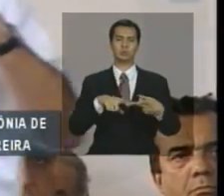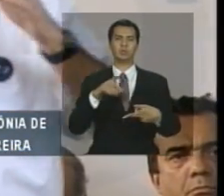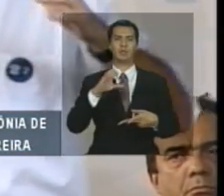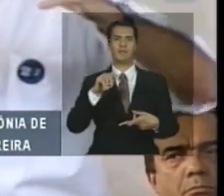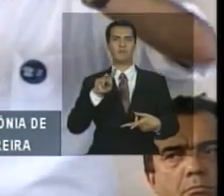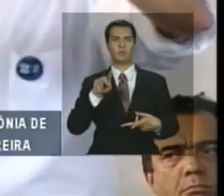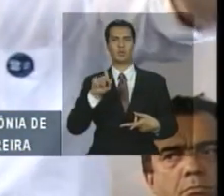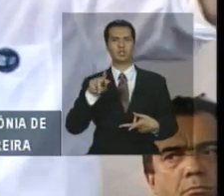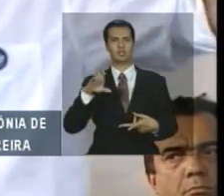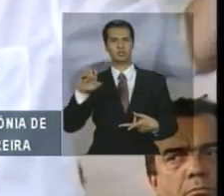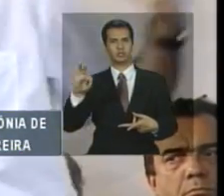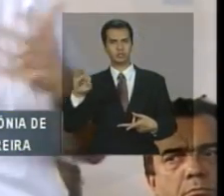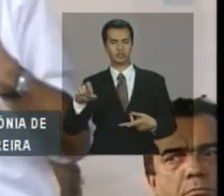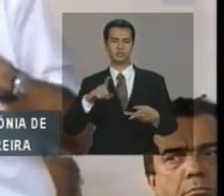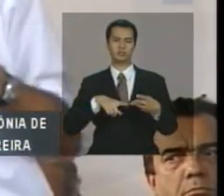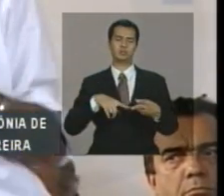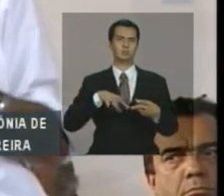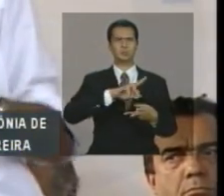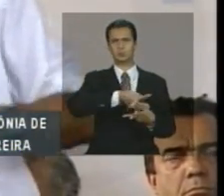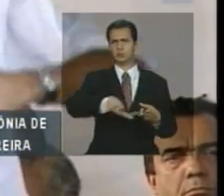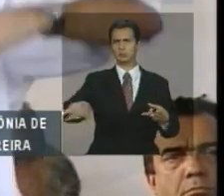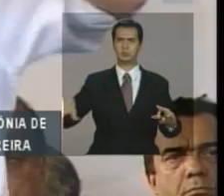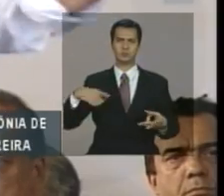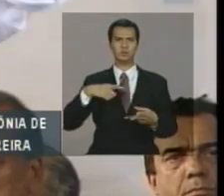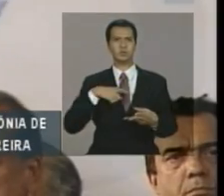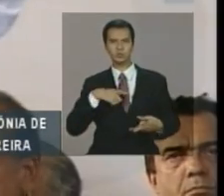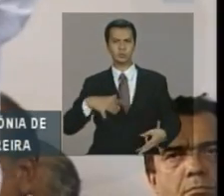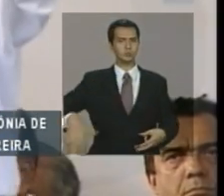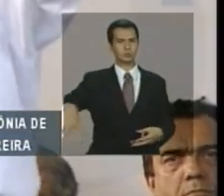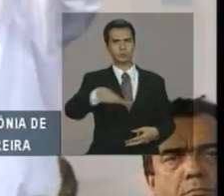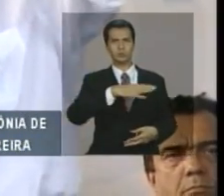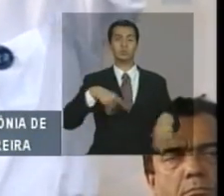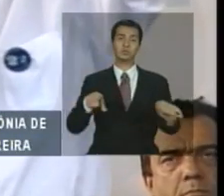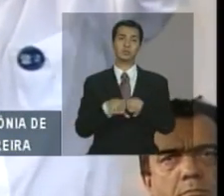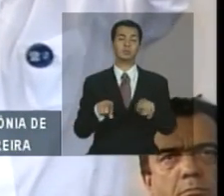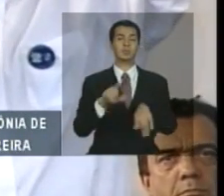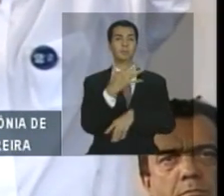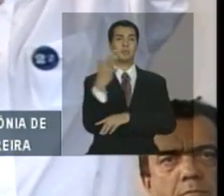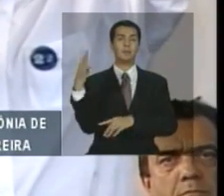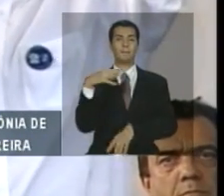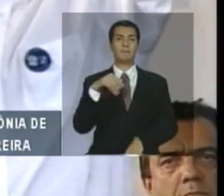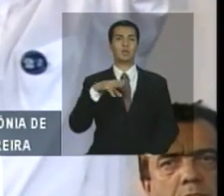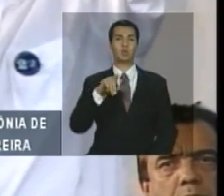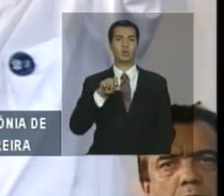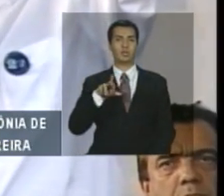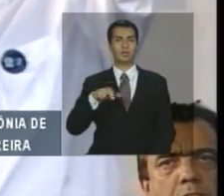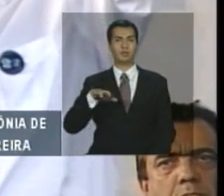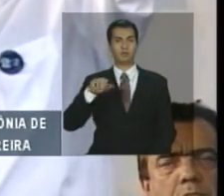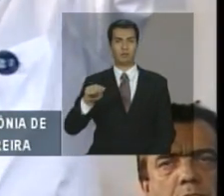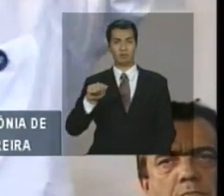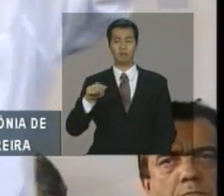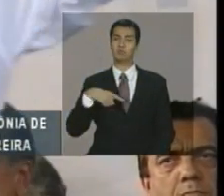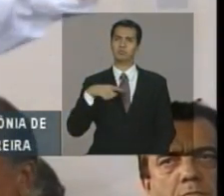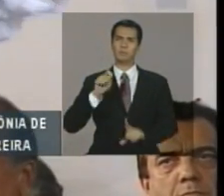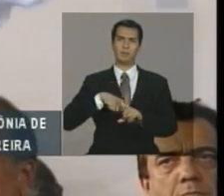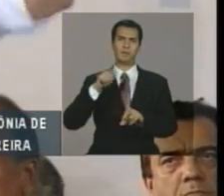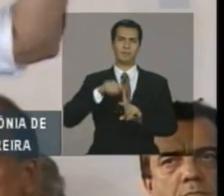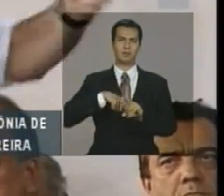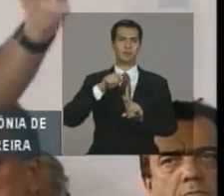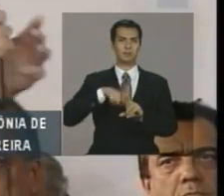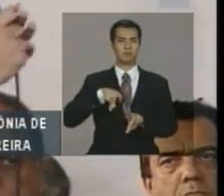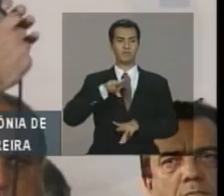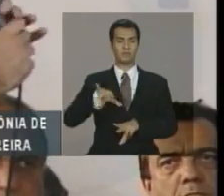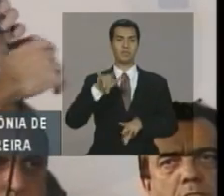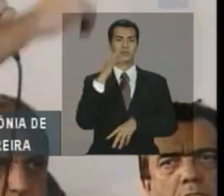Cavalcante, com tudo isso que a gente tem feito no subúrbio da Central, com o Parque Madureira. Em mais um mês e meio, dois meses, nós vamos ter o terceiro